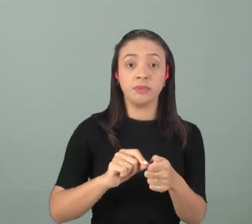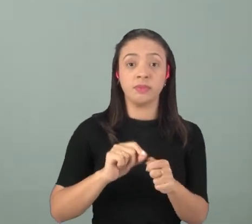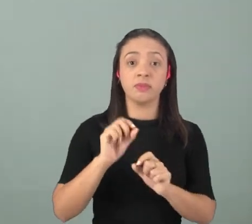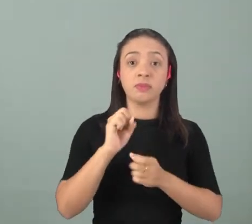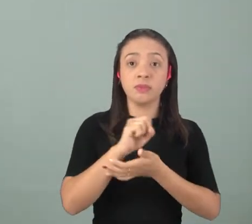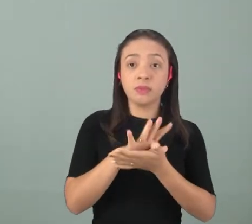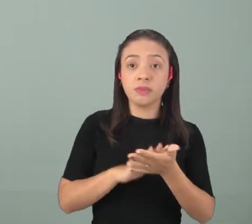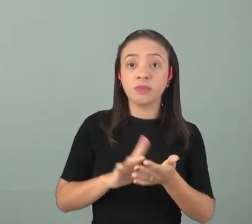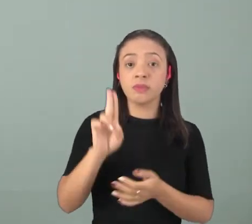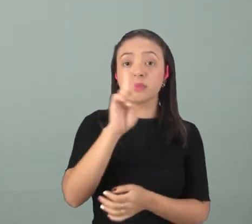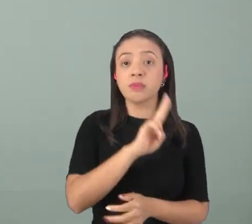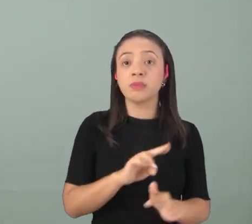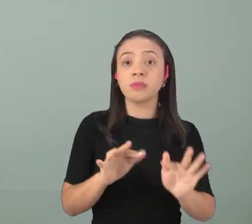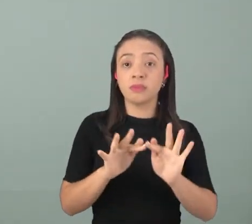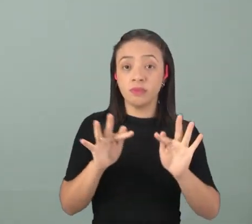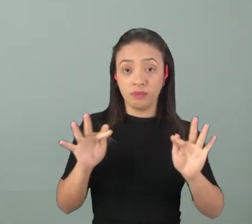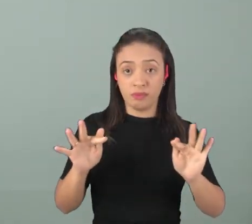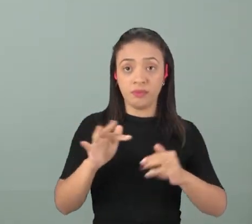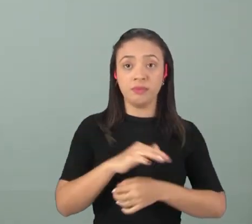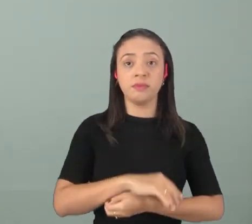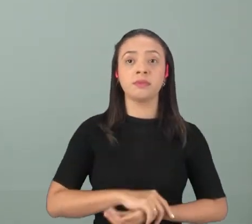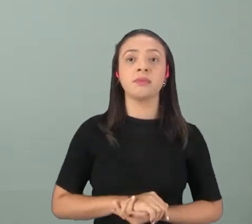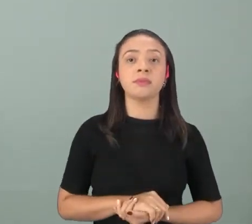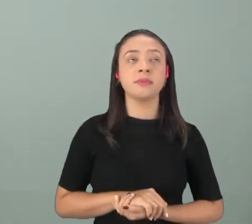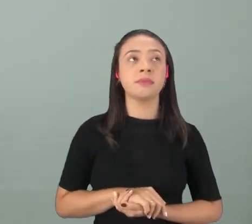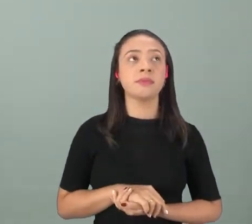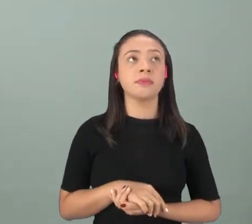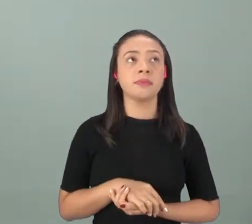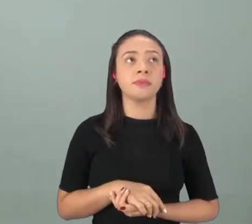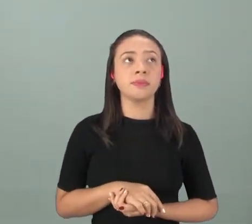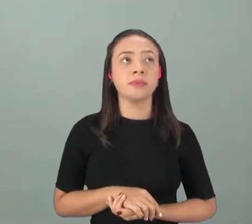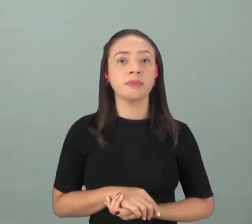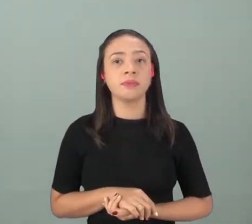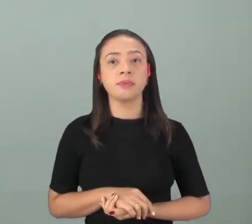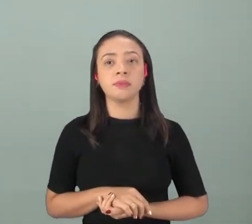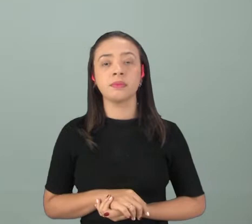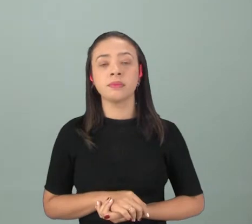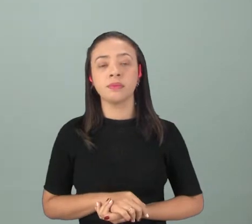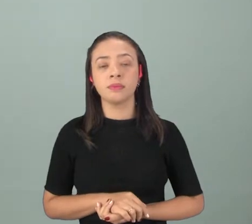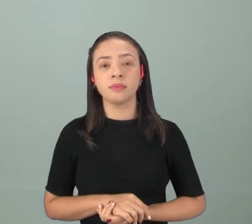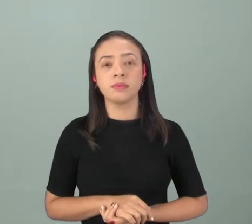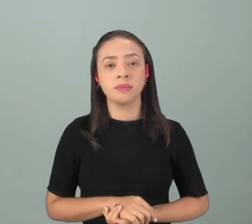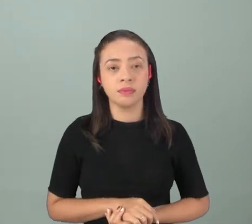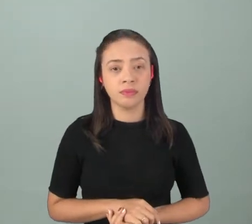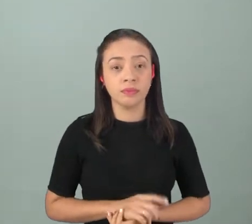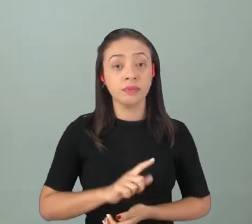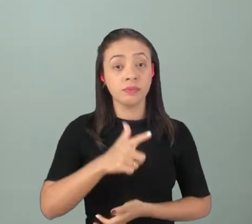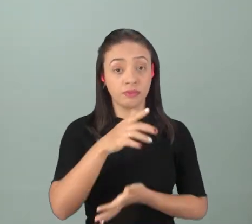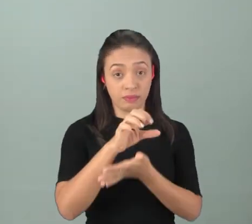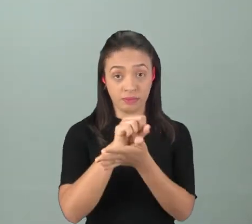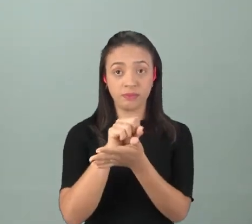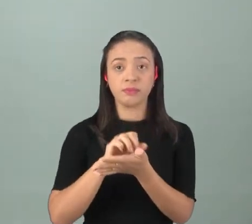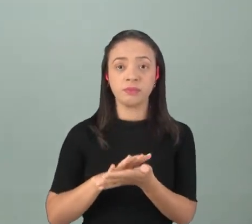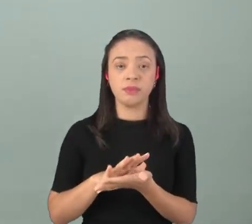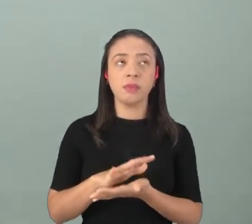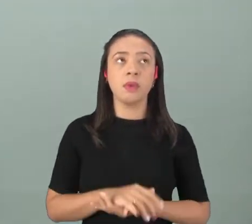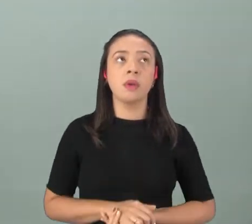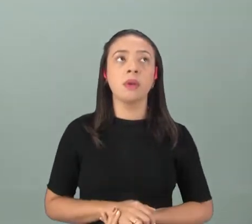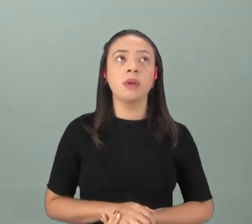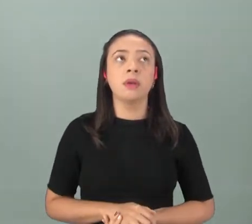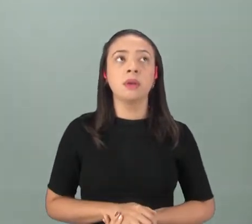bom? Comigo aqui. Vamos lá. Vamos ver aqui comigo. Próxima atividade aí.